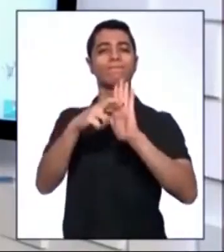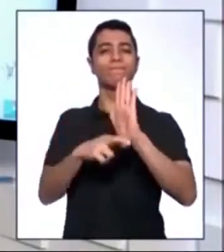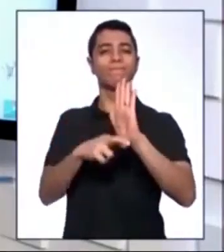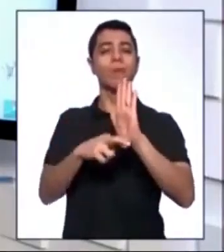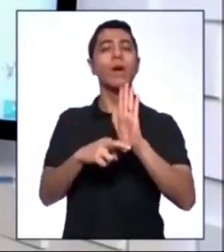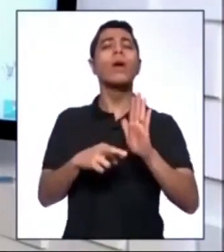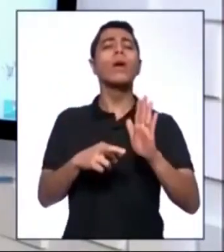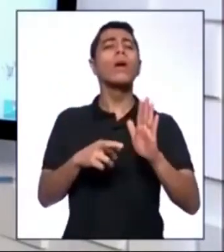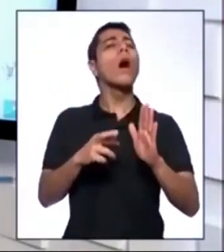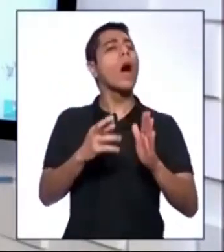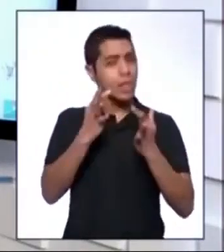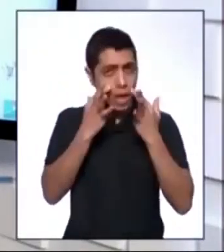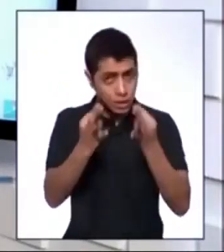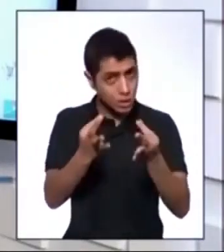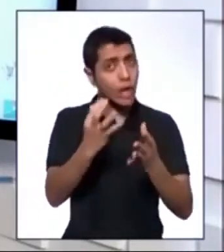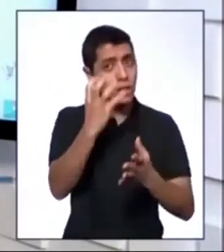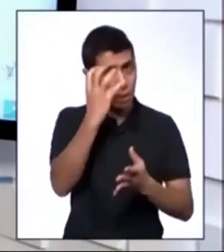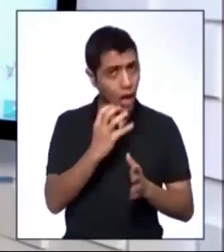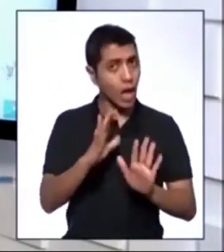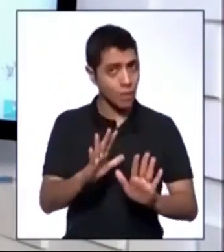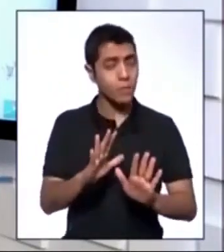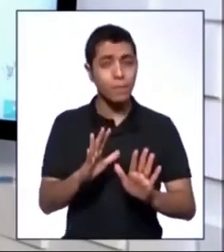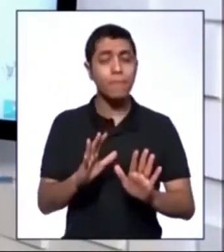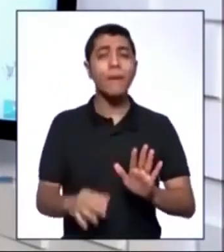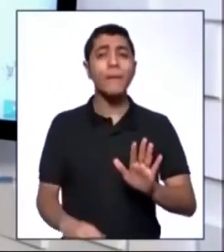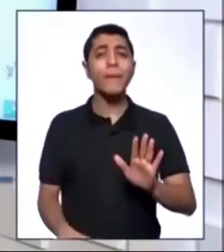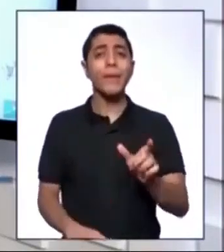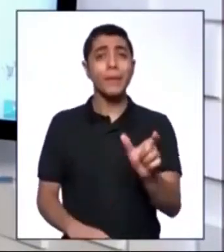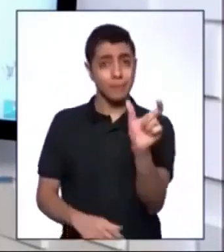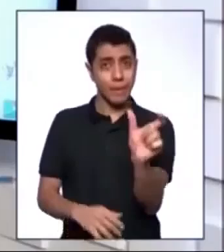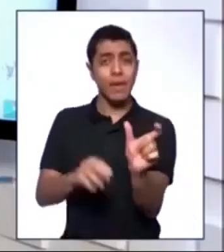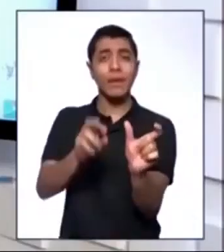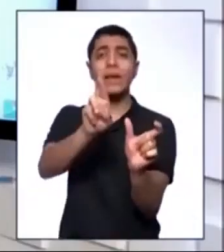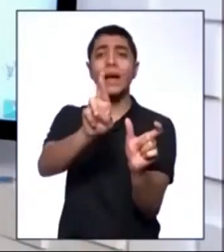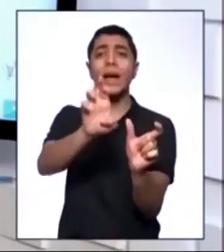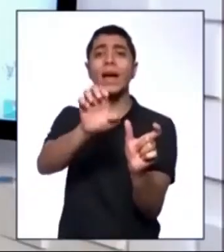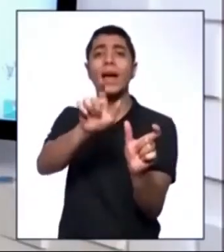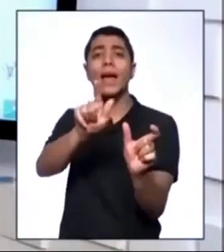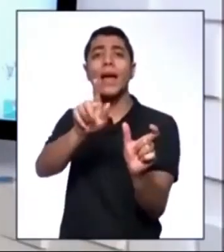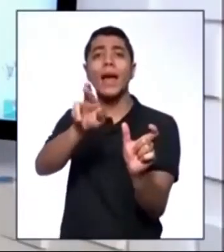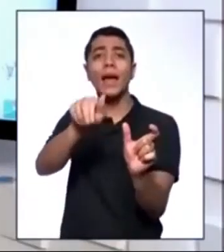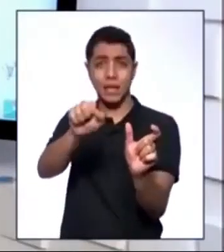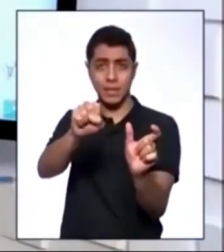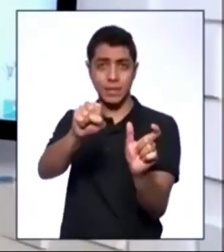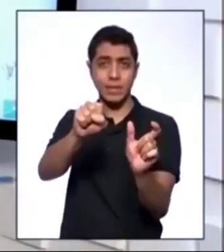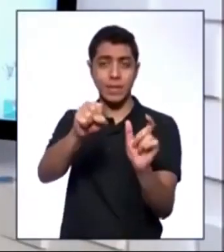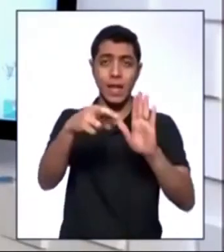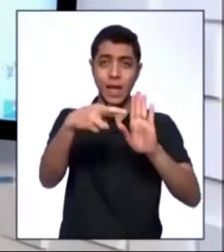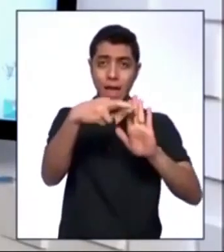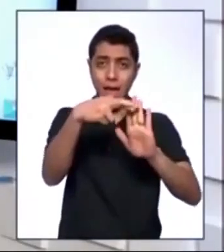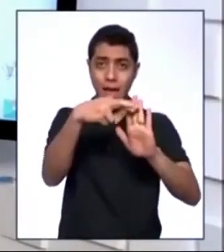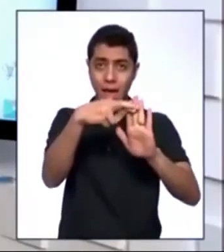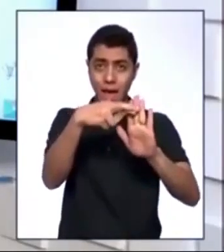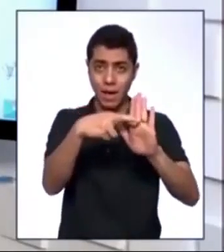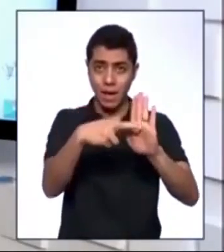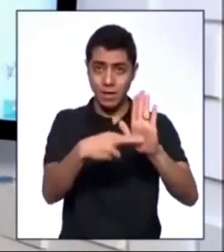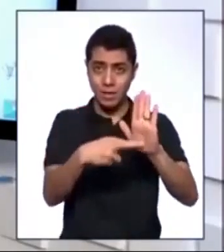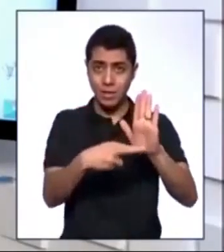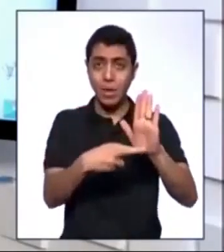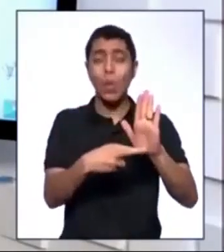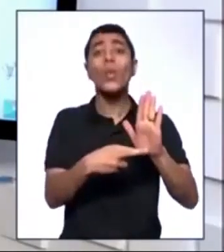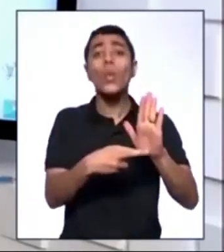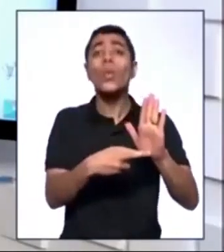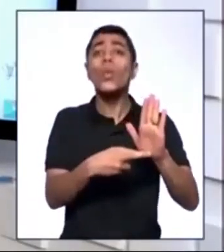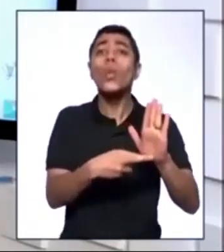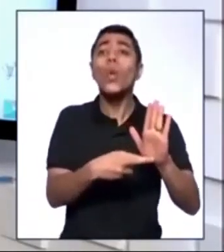Quando a gente diz que vai usar regras, as regras elas pressupõem um comportamento limitador. Então é assim, eu